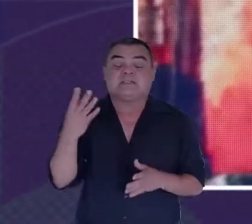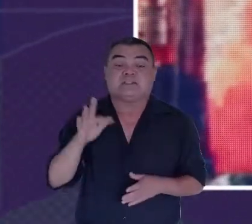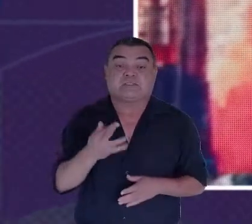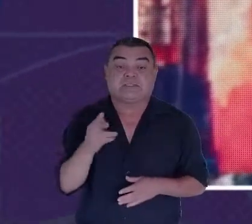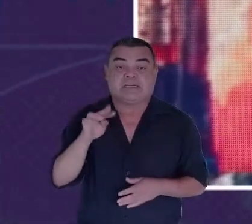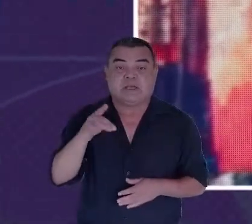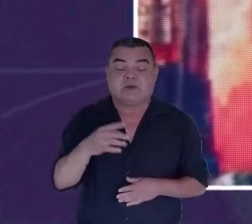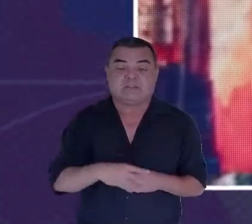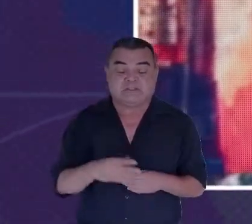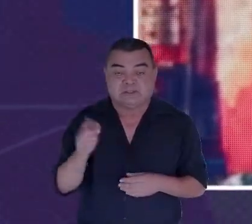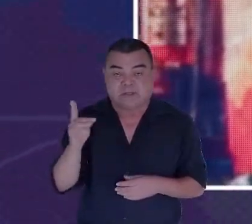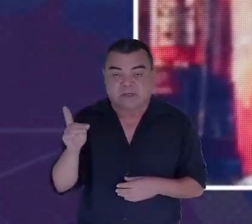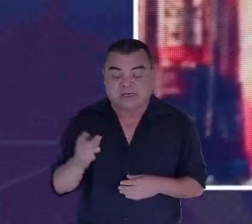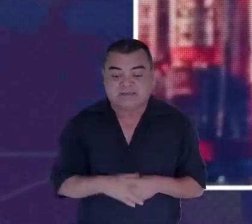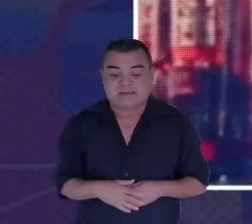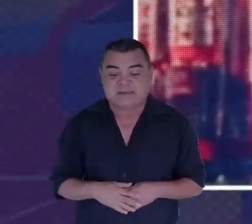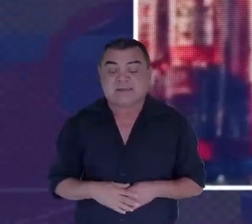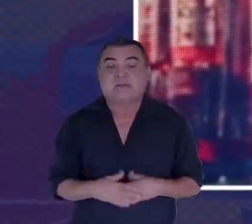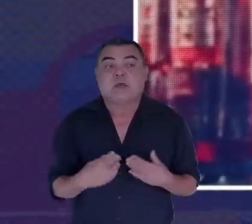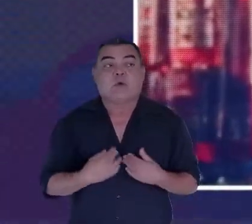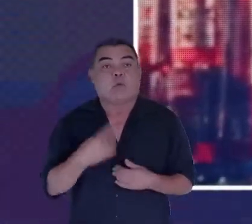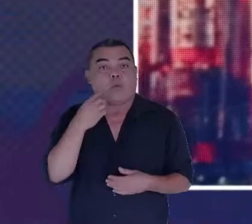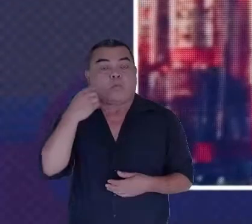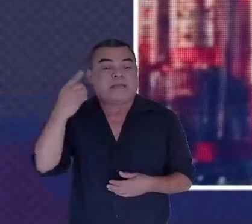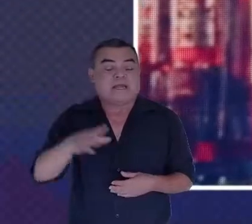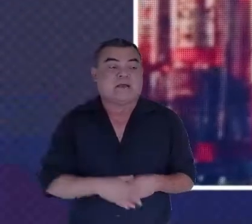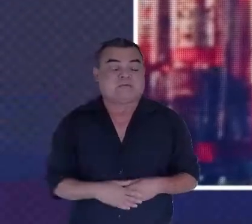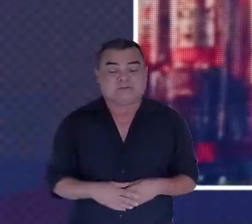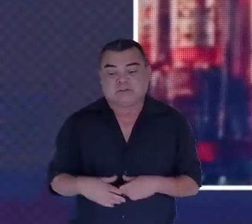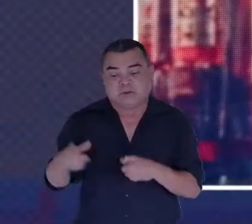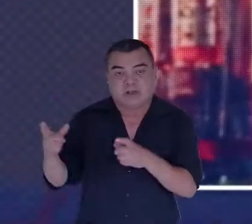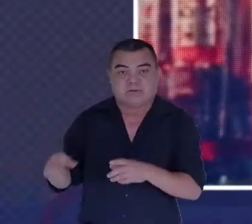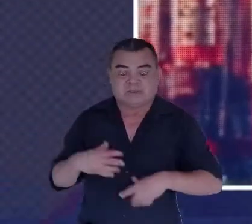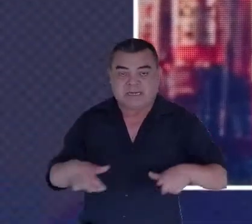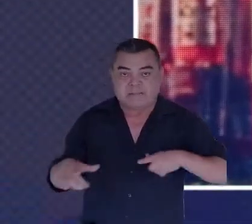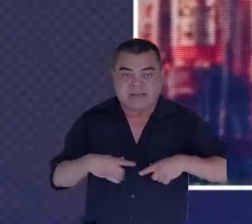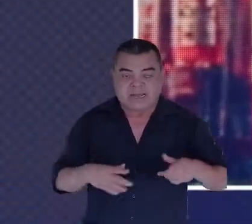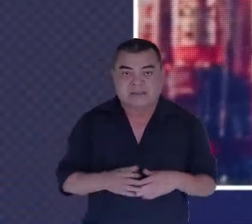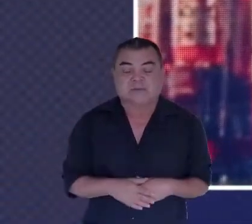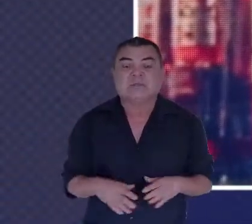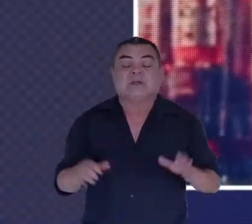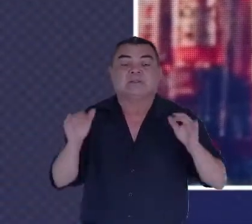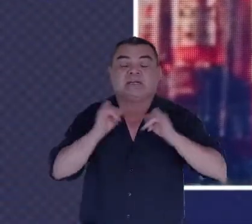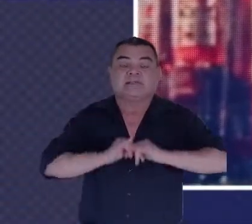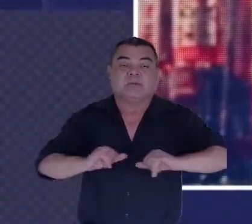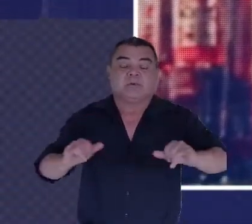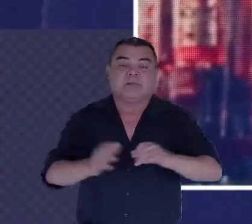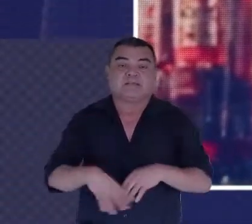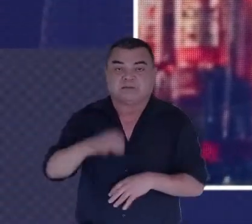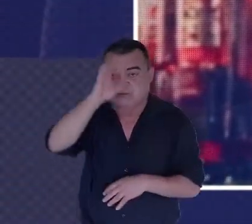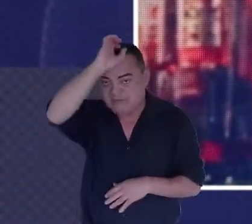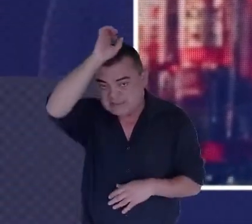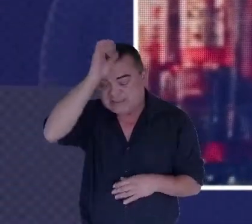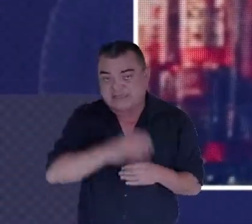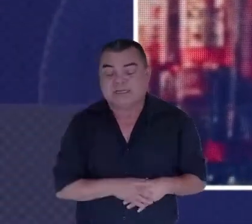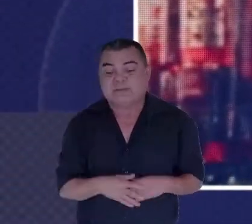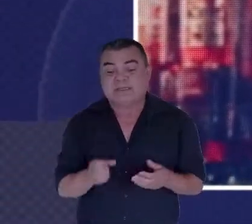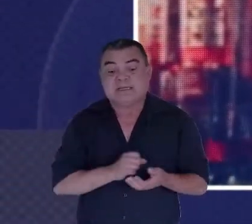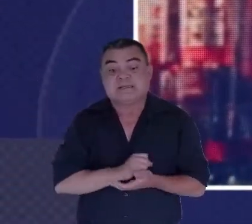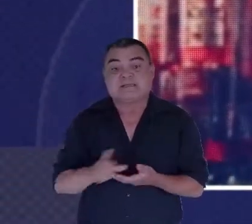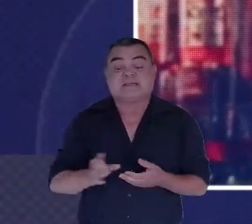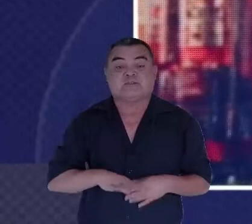até 2030 criar mais de um milhão de postos de trabalho em até uma publicação nova da enap